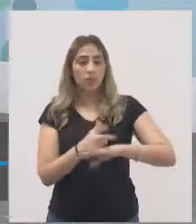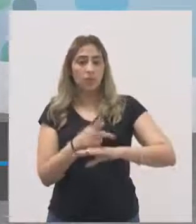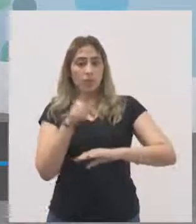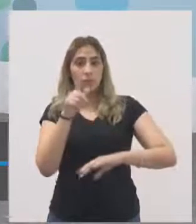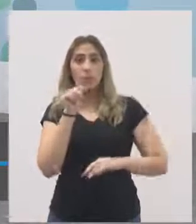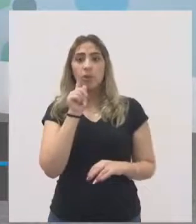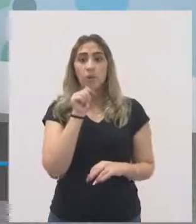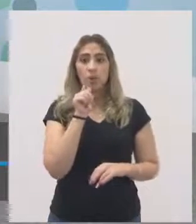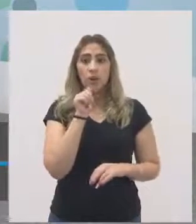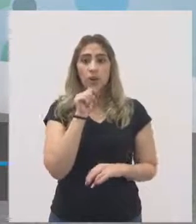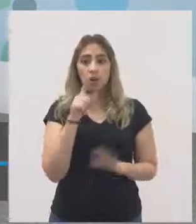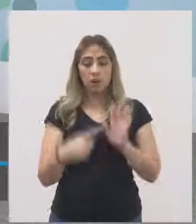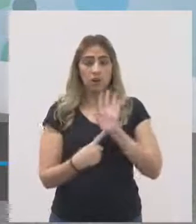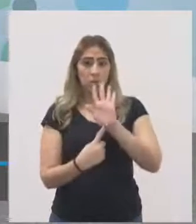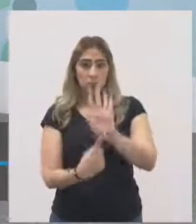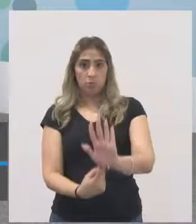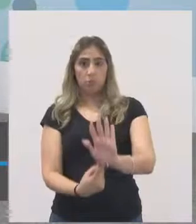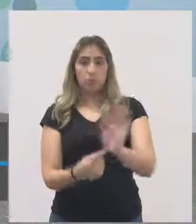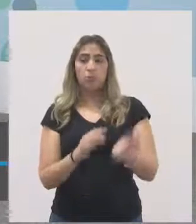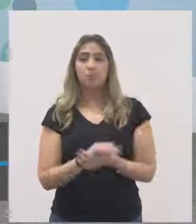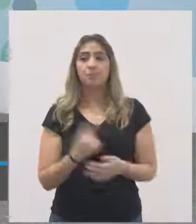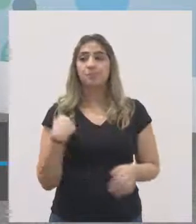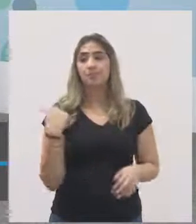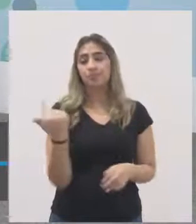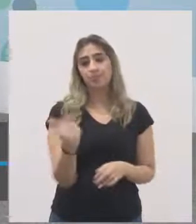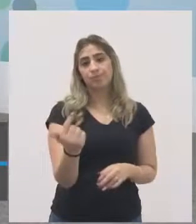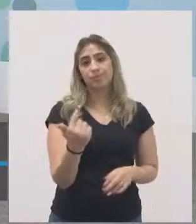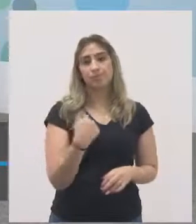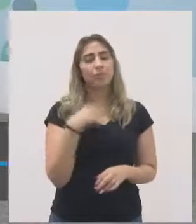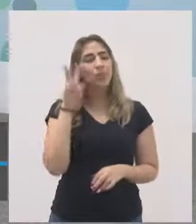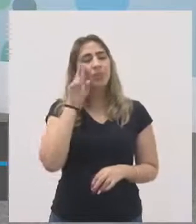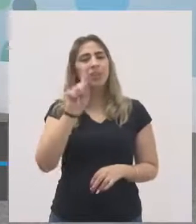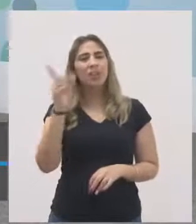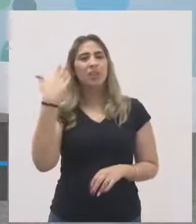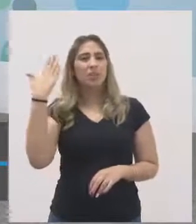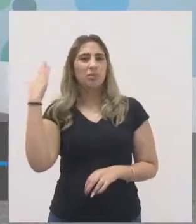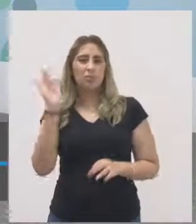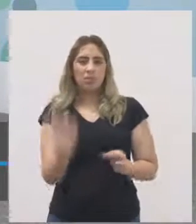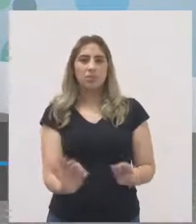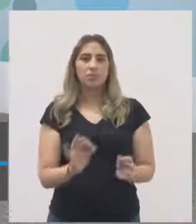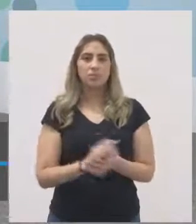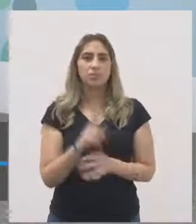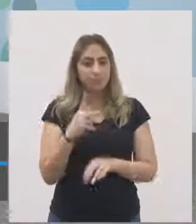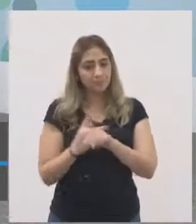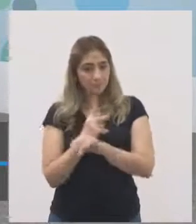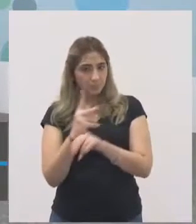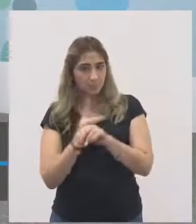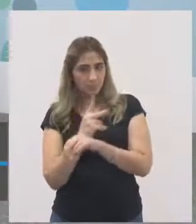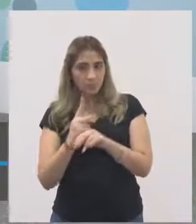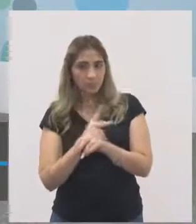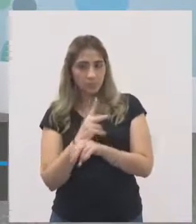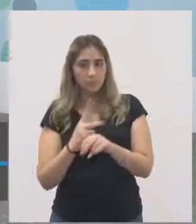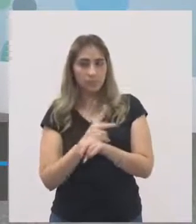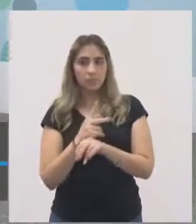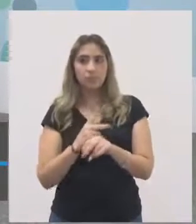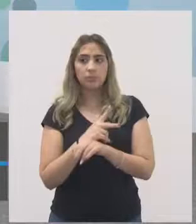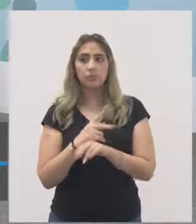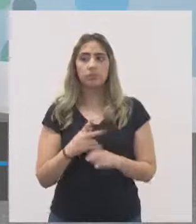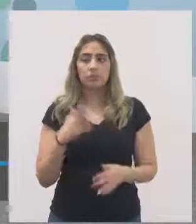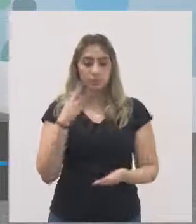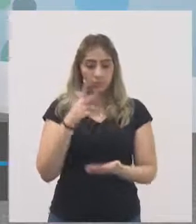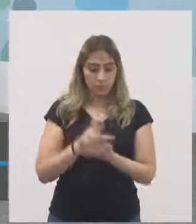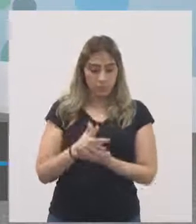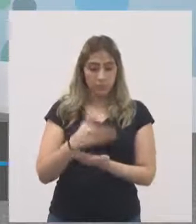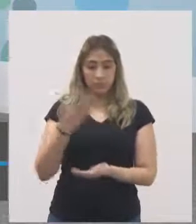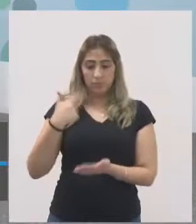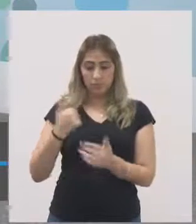tomando água, ele mostrou, gente, eu não me recordo mesmo, mas procurem lá no